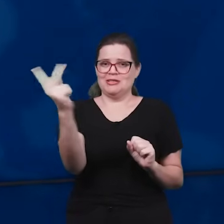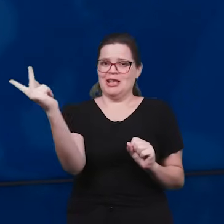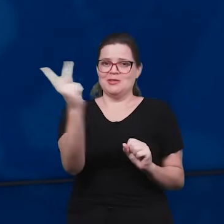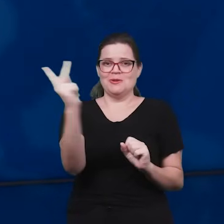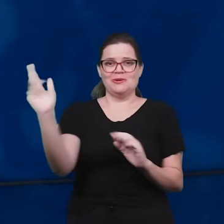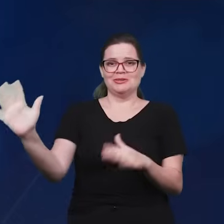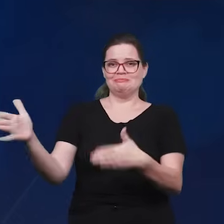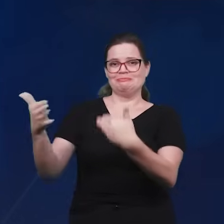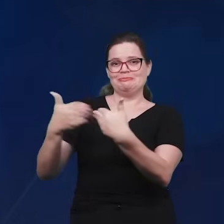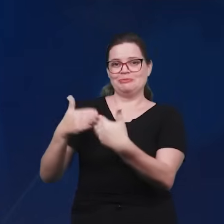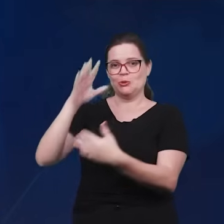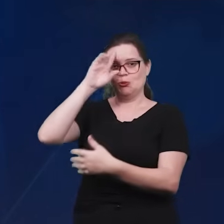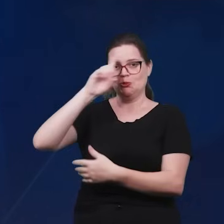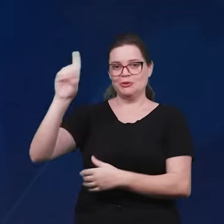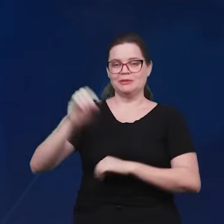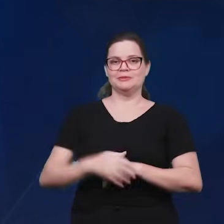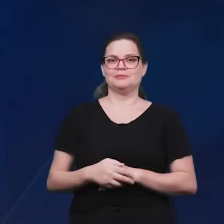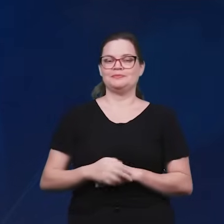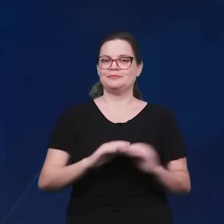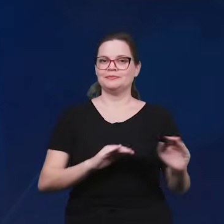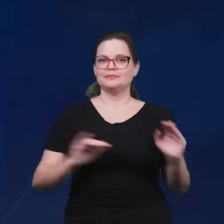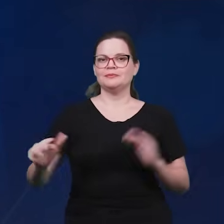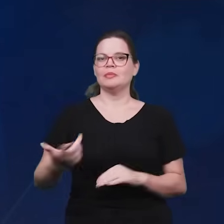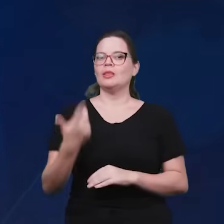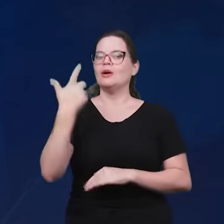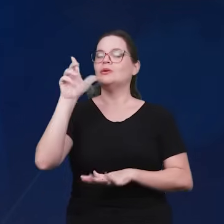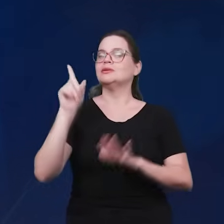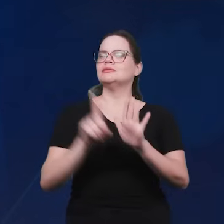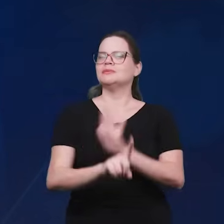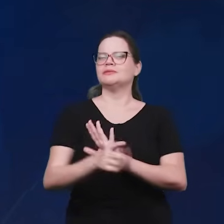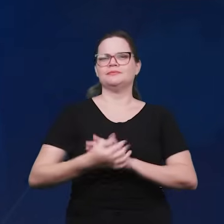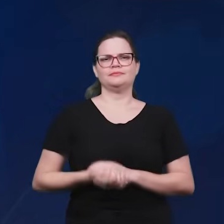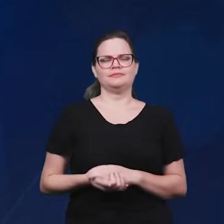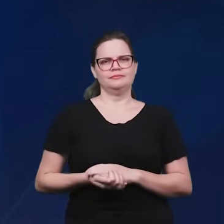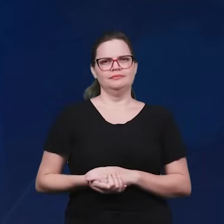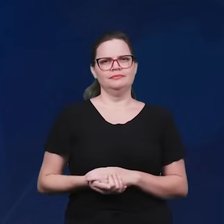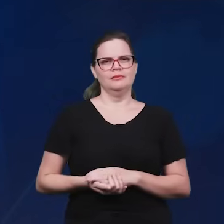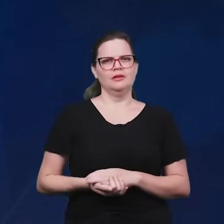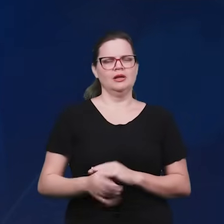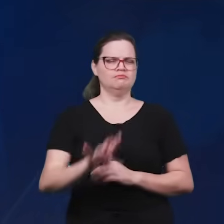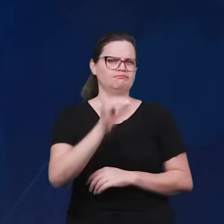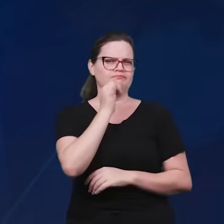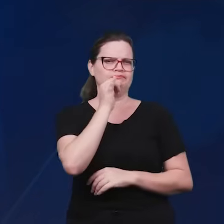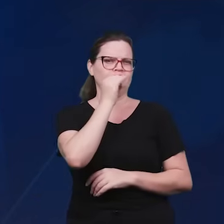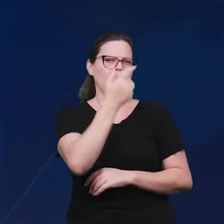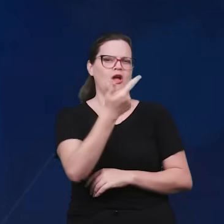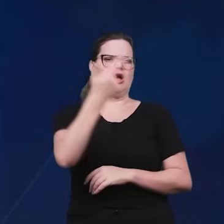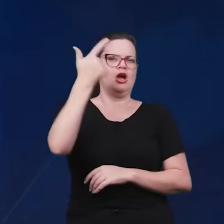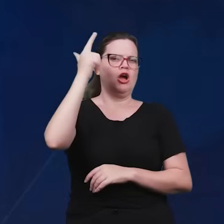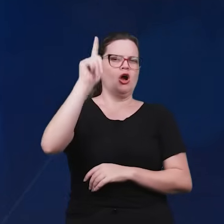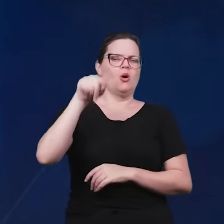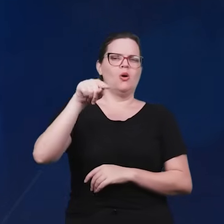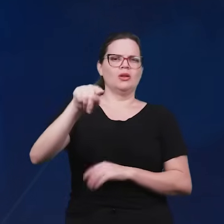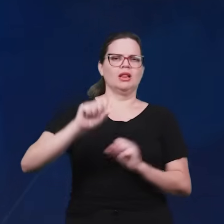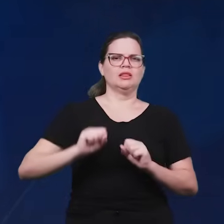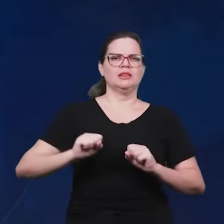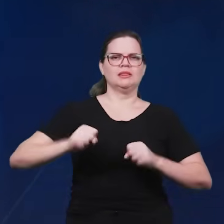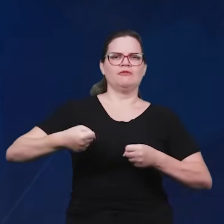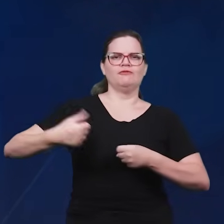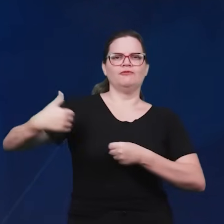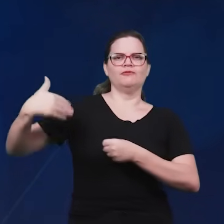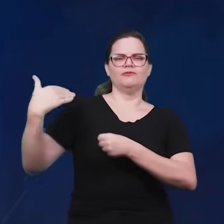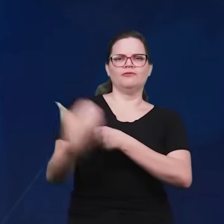Deus. A nova pergunta que fazemos é como se deu a vitória na batalha para defender agora